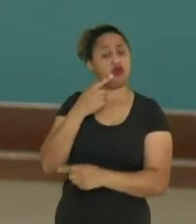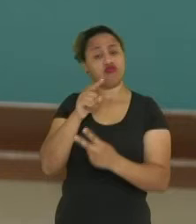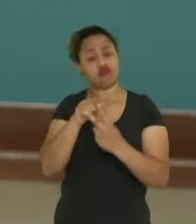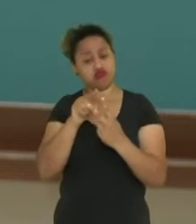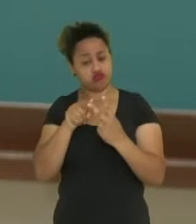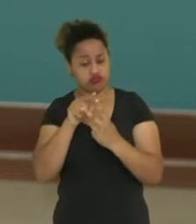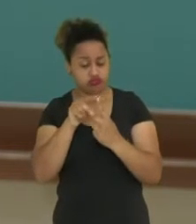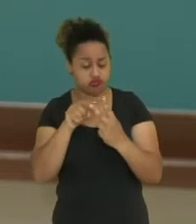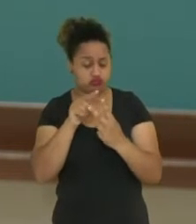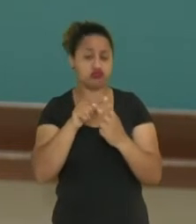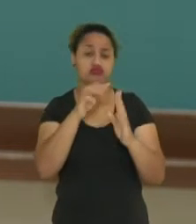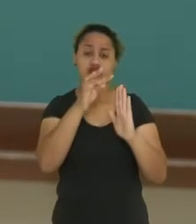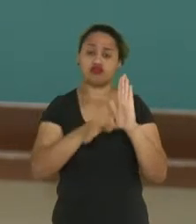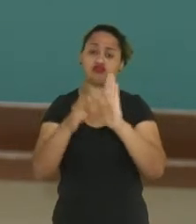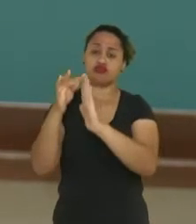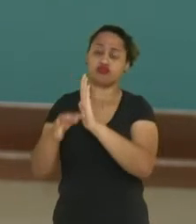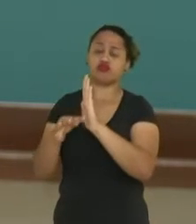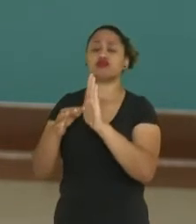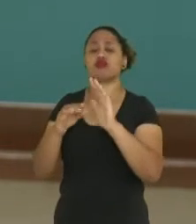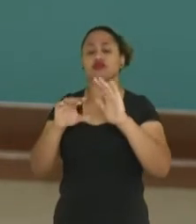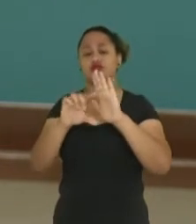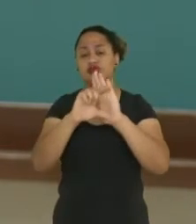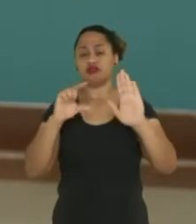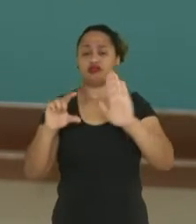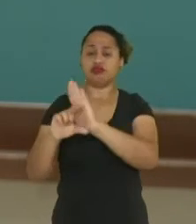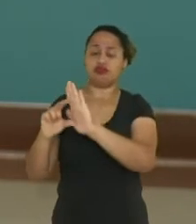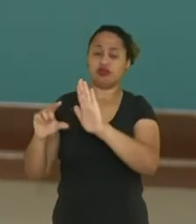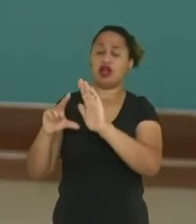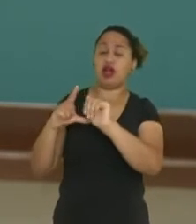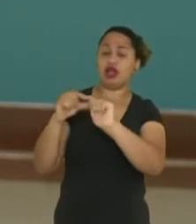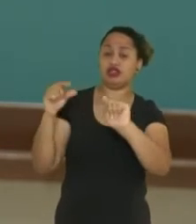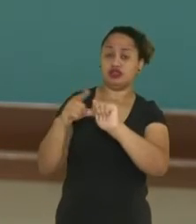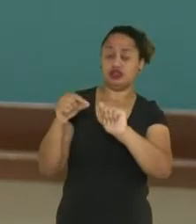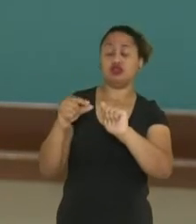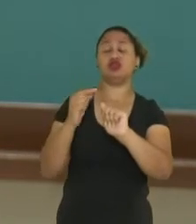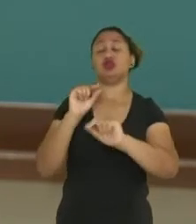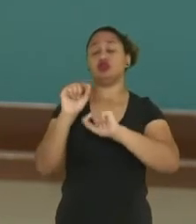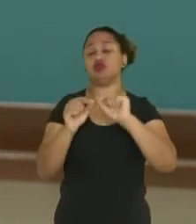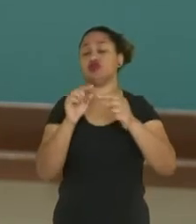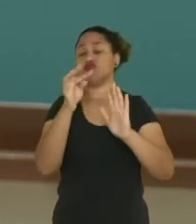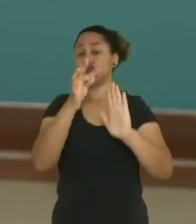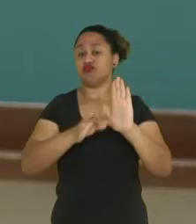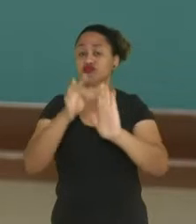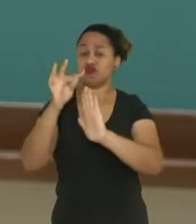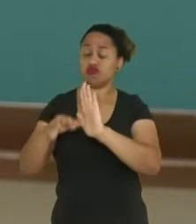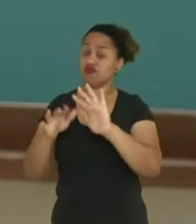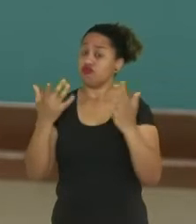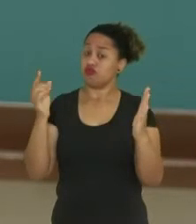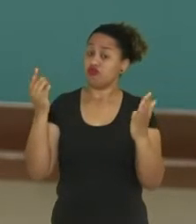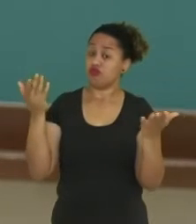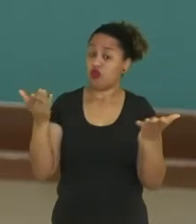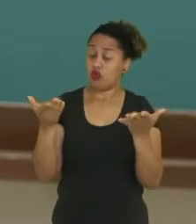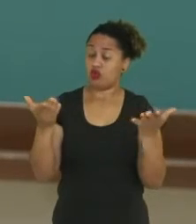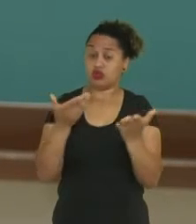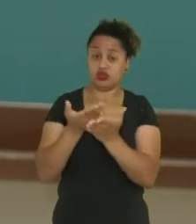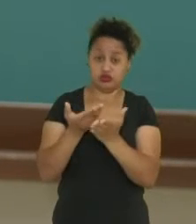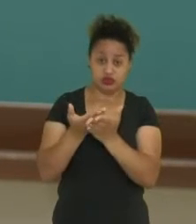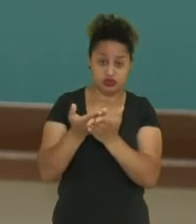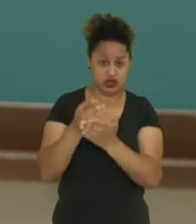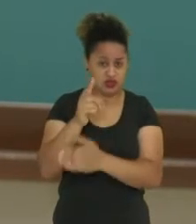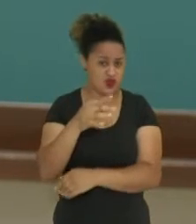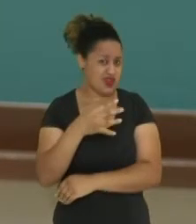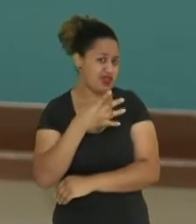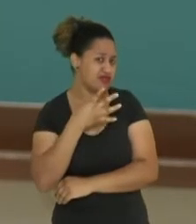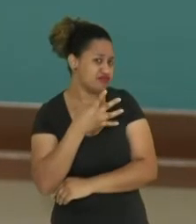alguma parte, algum artigo desses textos que iremos abordar? Se lembra de